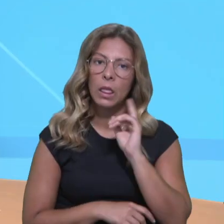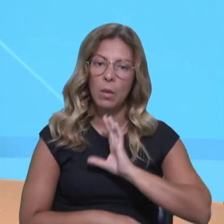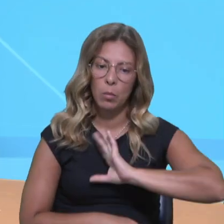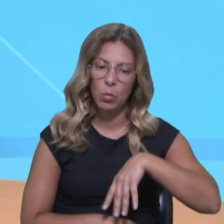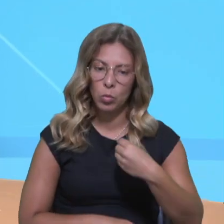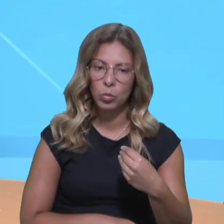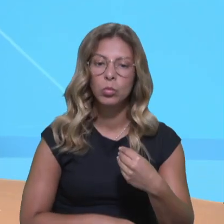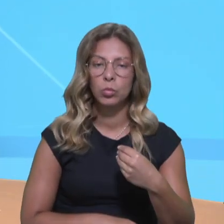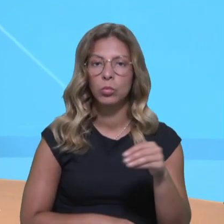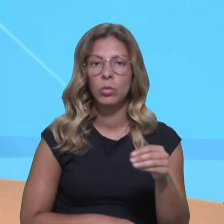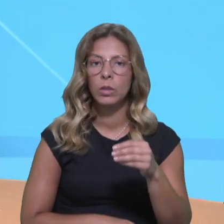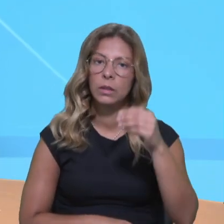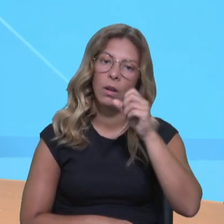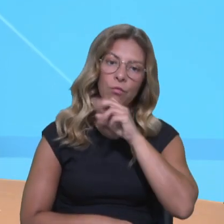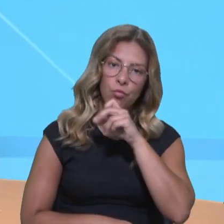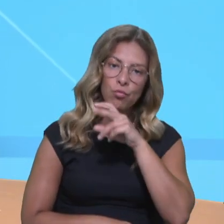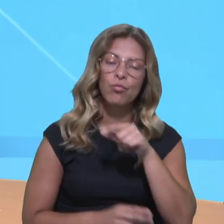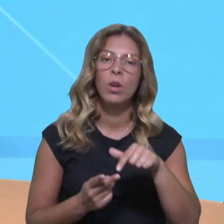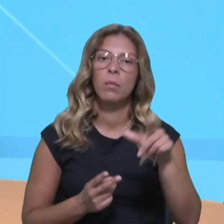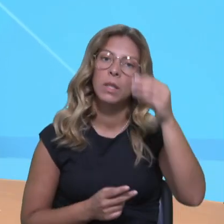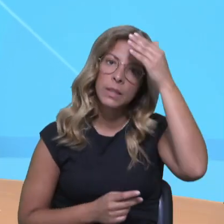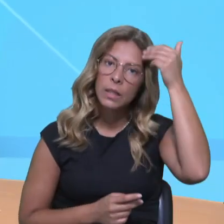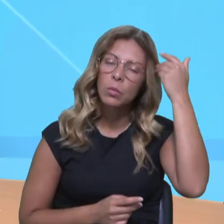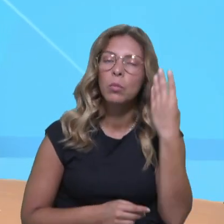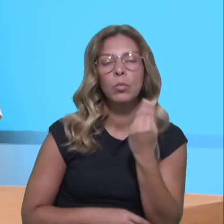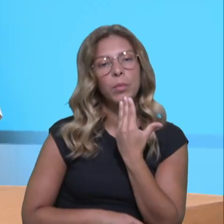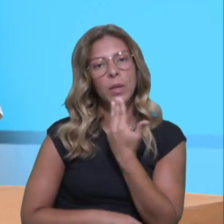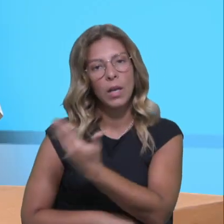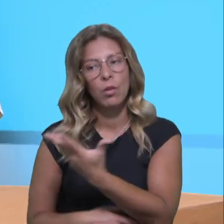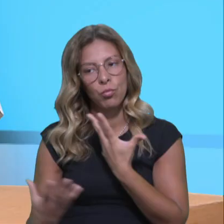Idosos que celebramos este domingo e que agradeço ao Padre Francisco Rivo ter